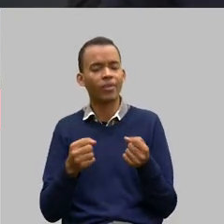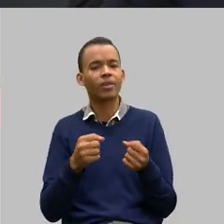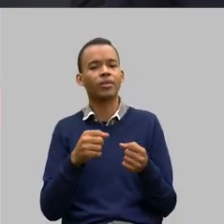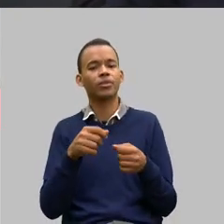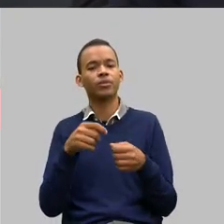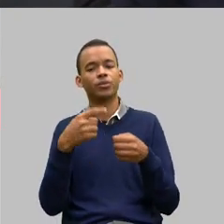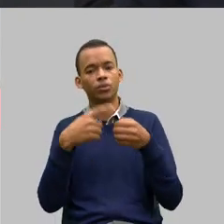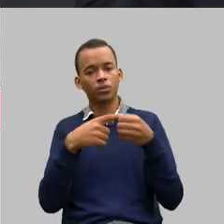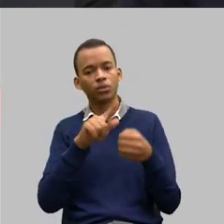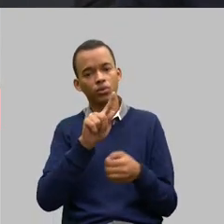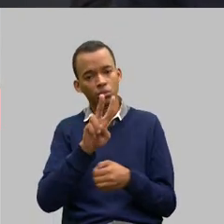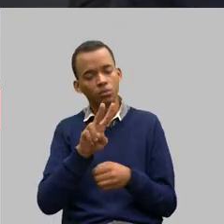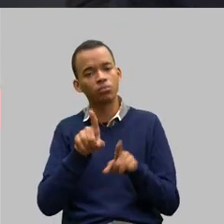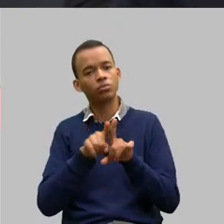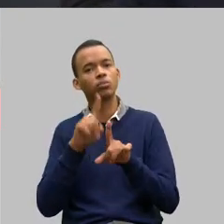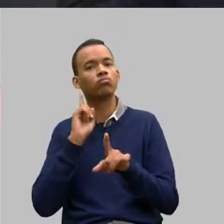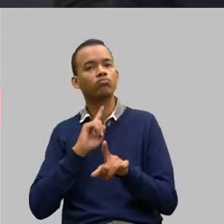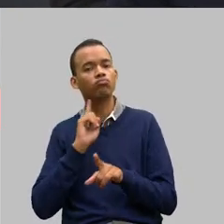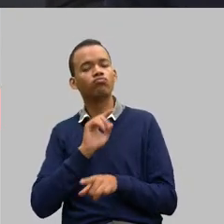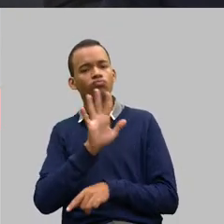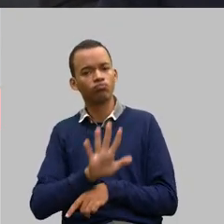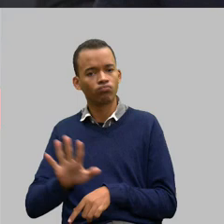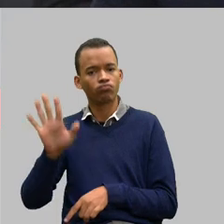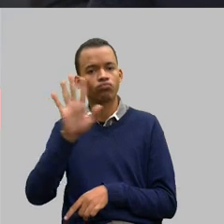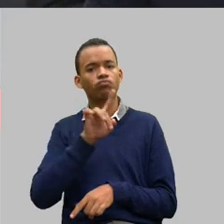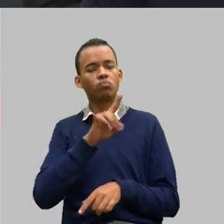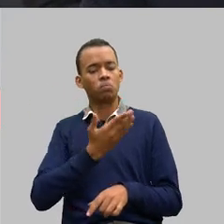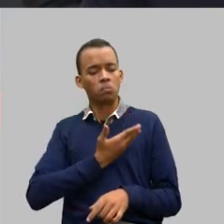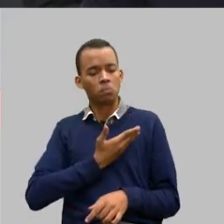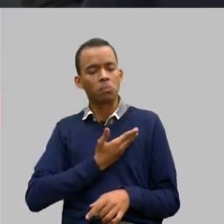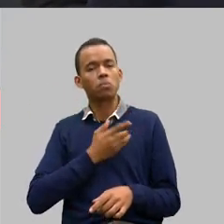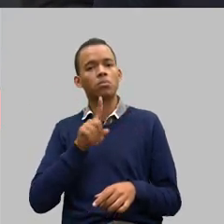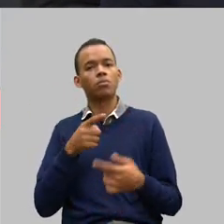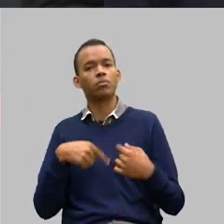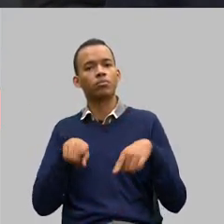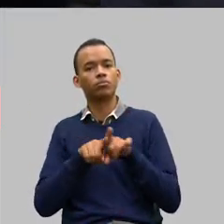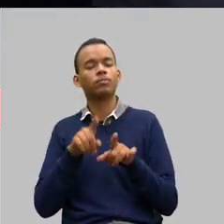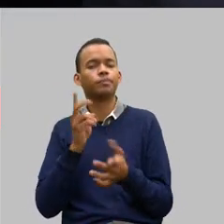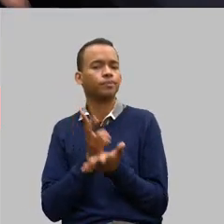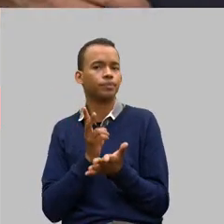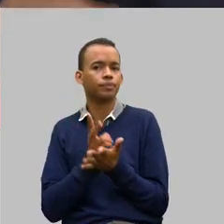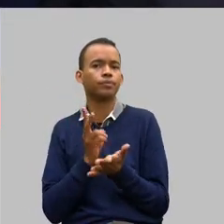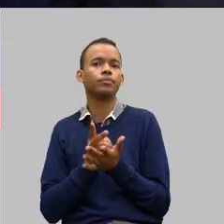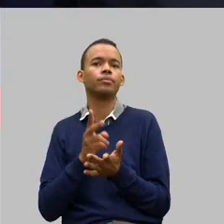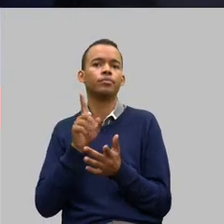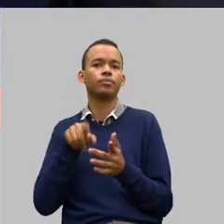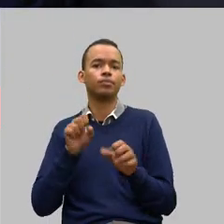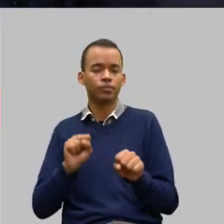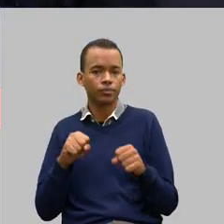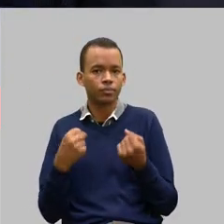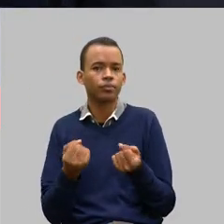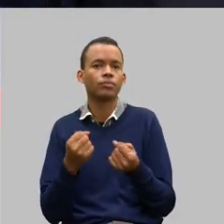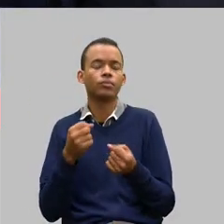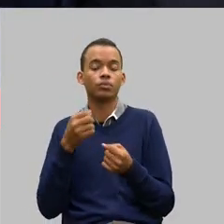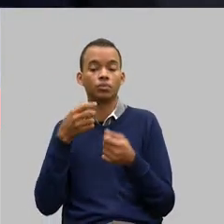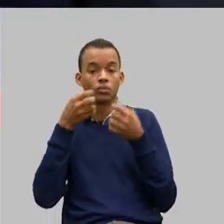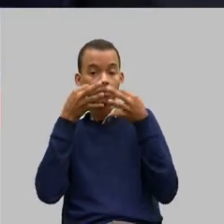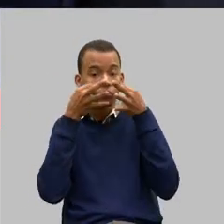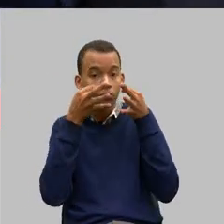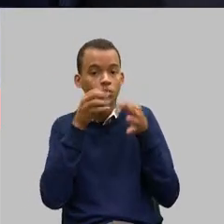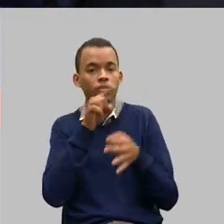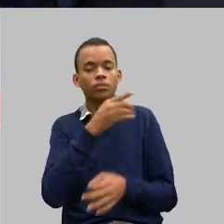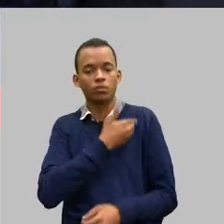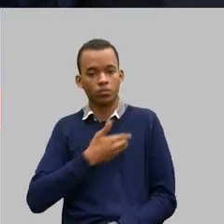da nossa Minas Gerais um deputado amigo parceiro e que está aqui em todos os momentos defendendo também os interesses do Governo do Estado